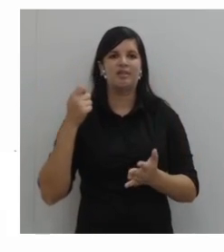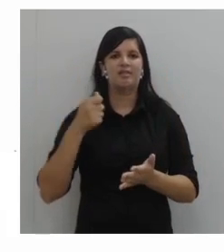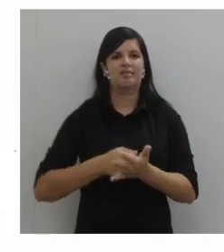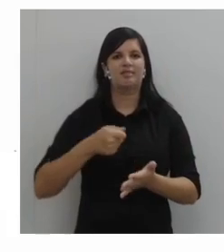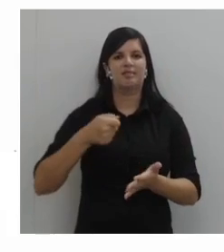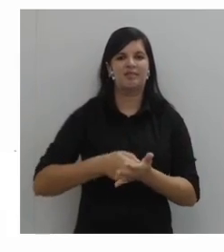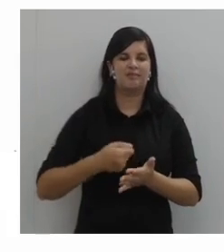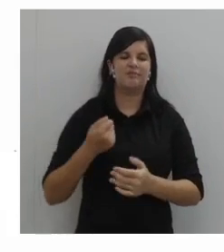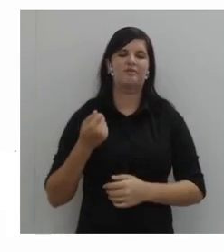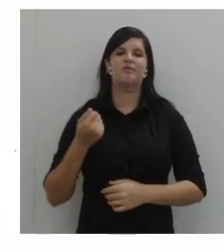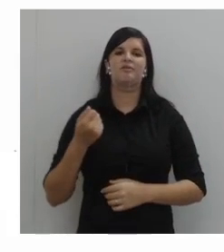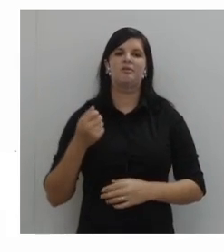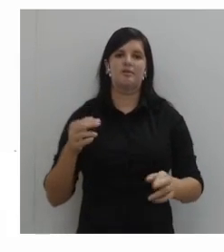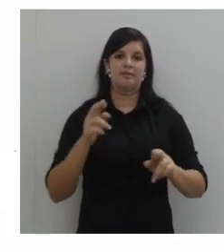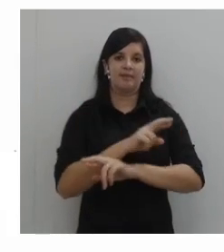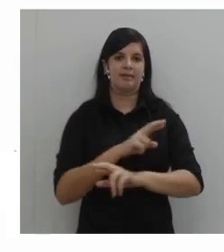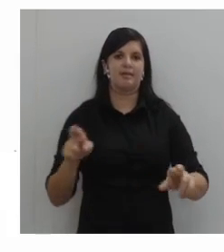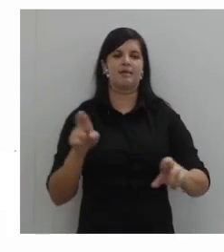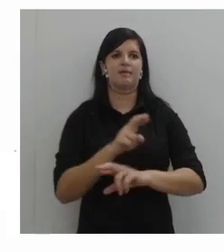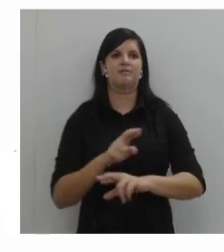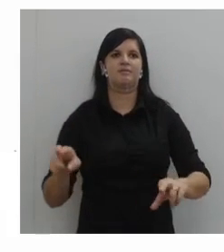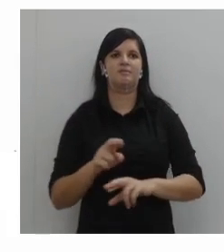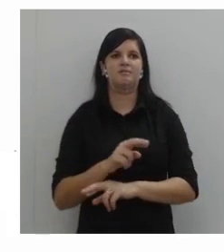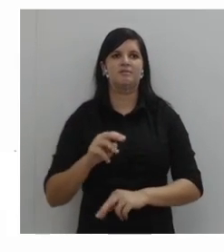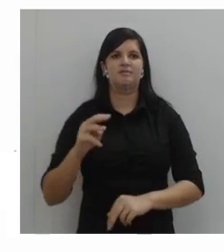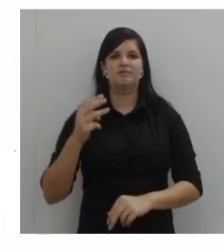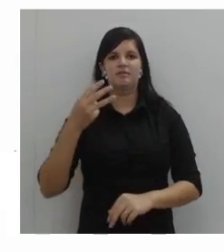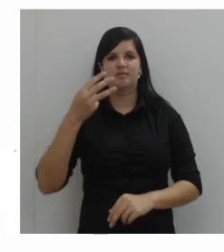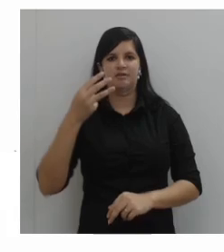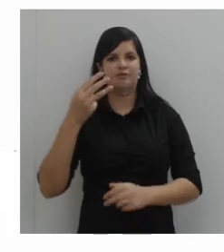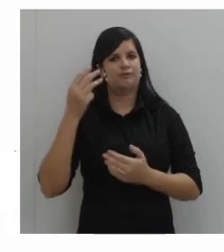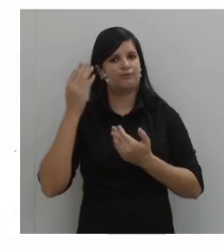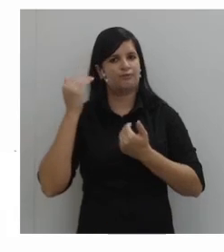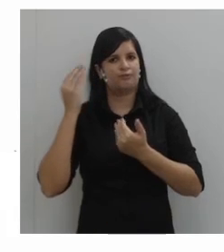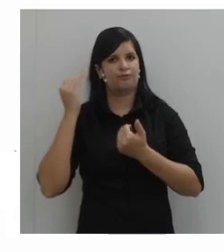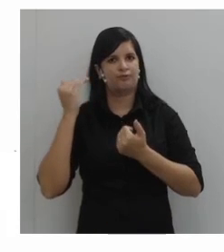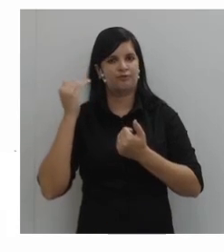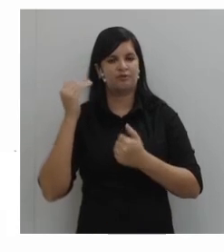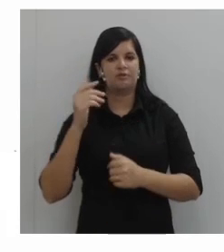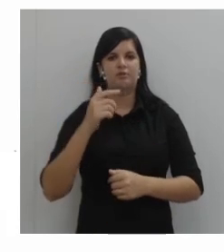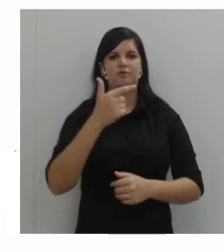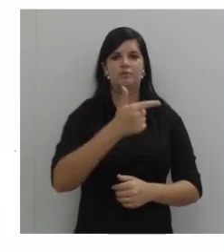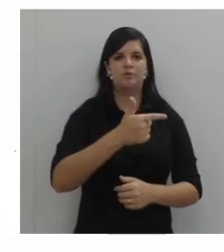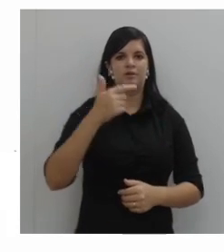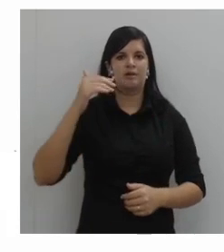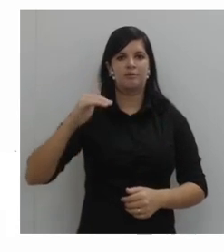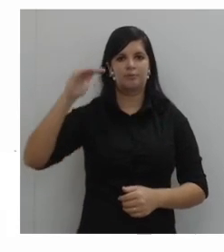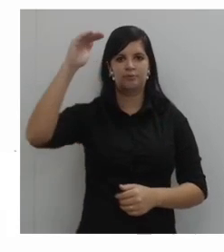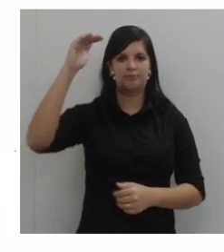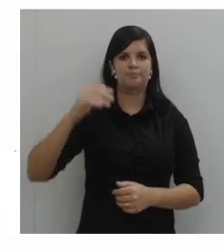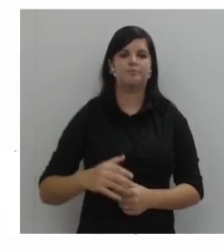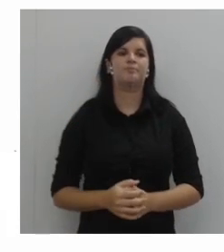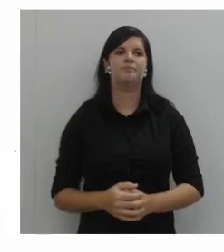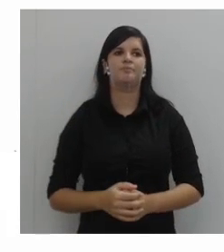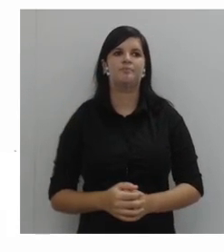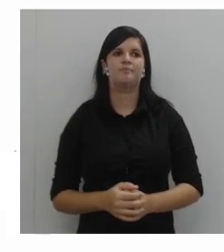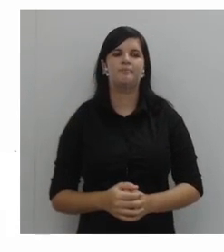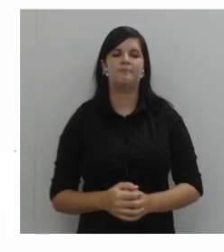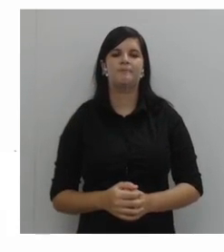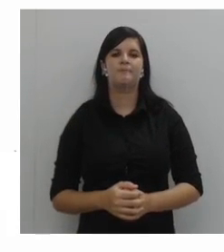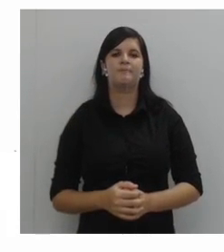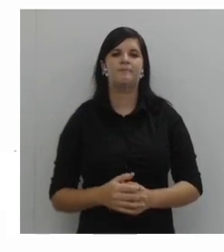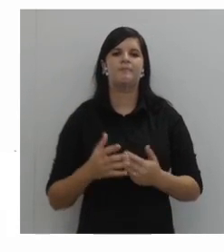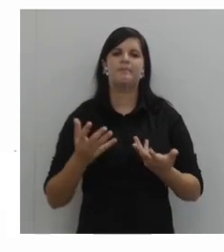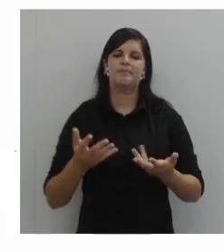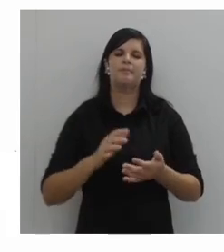deverá se manter a relação de 3 adolescentes para 2 adultos. Então ele